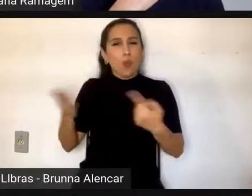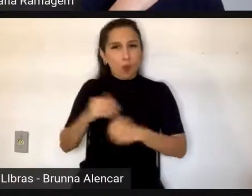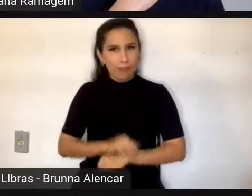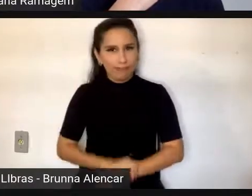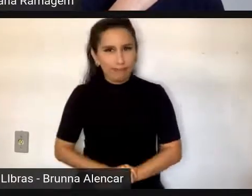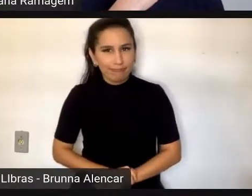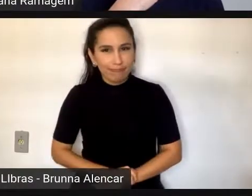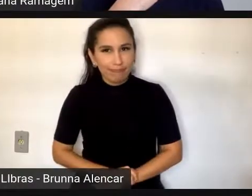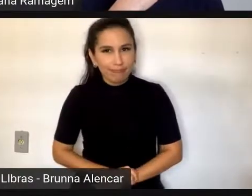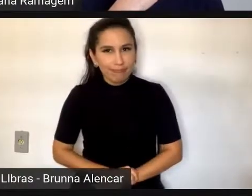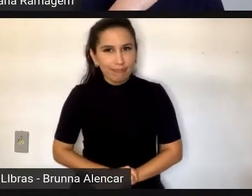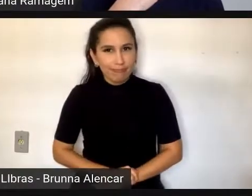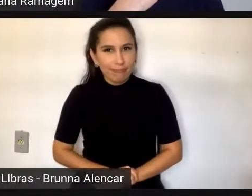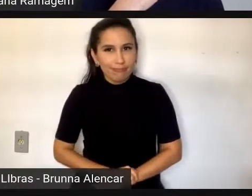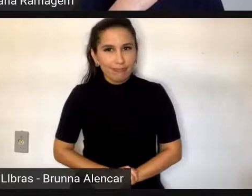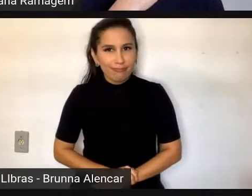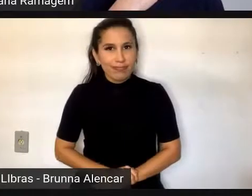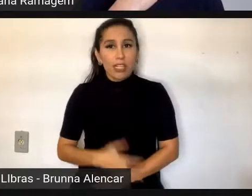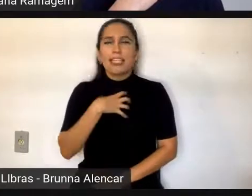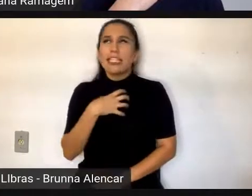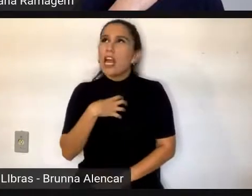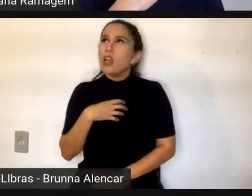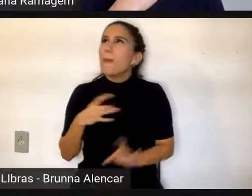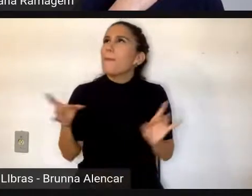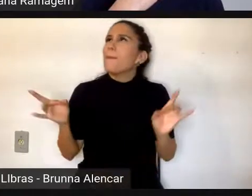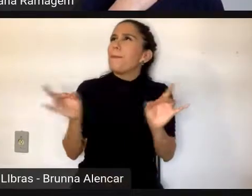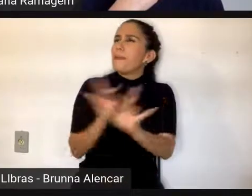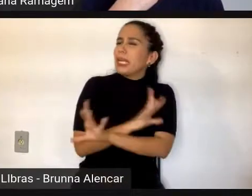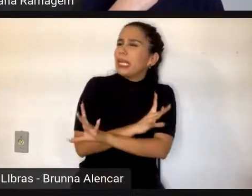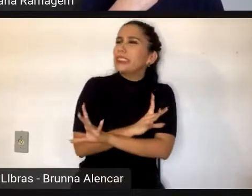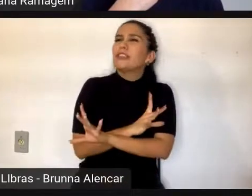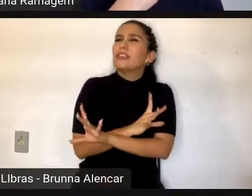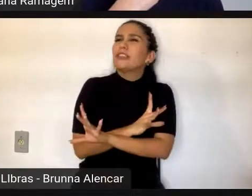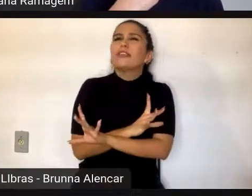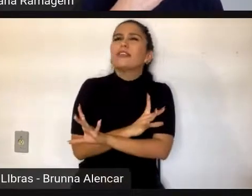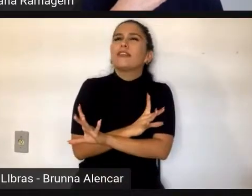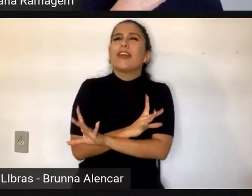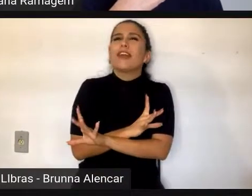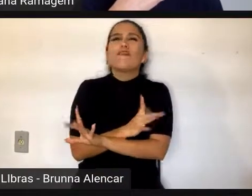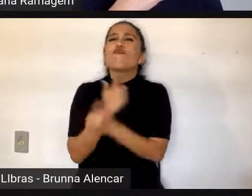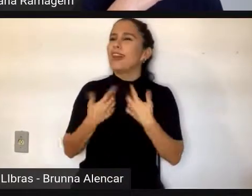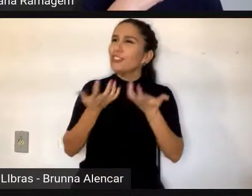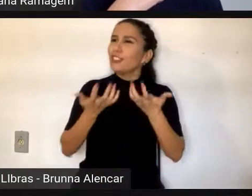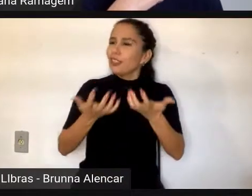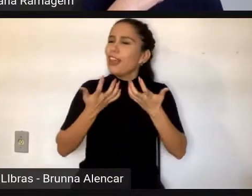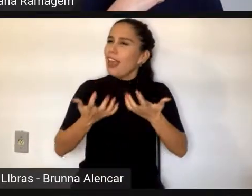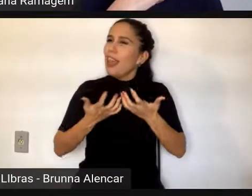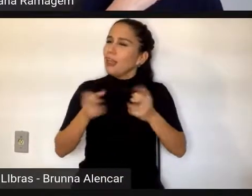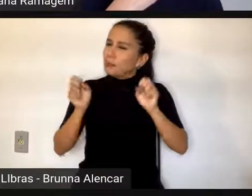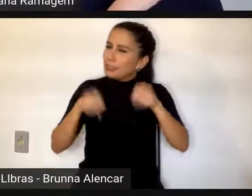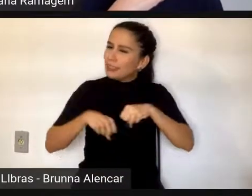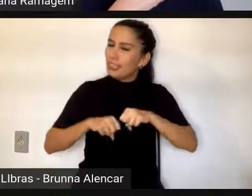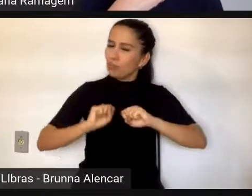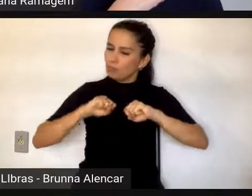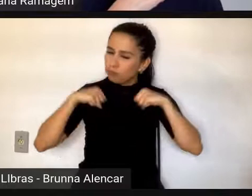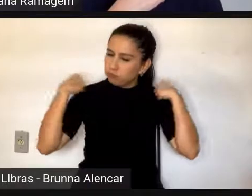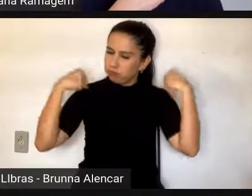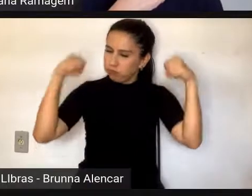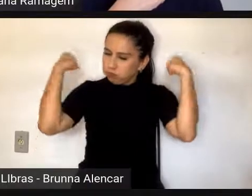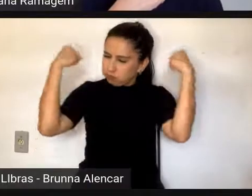espírito pronto para começar uma nova vida. E o hábito, ele